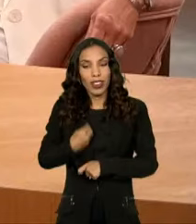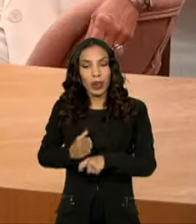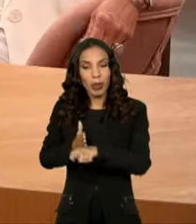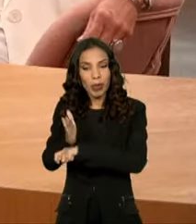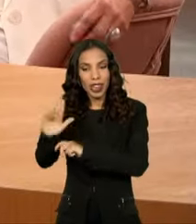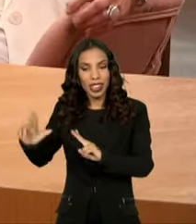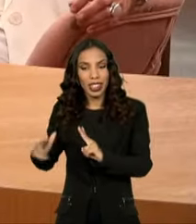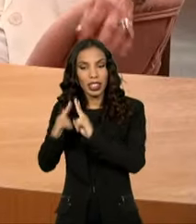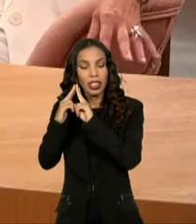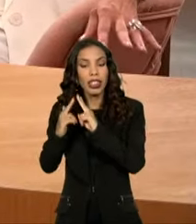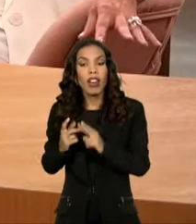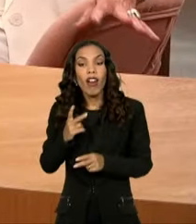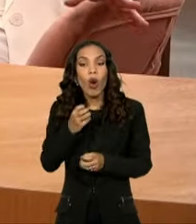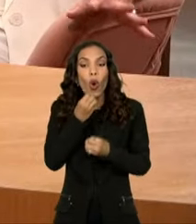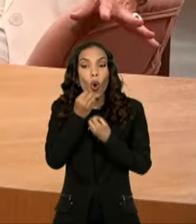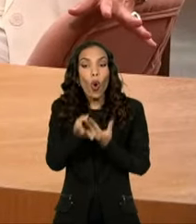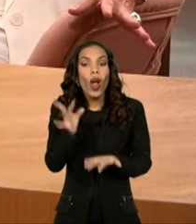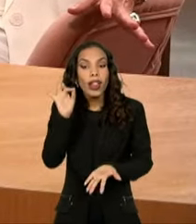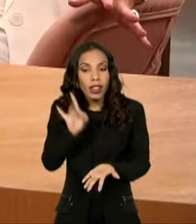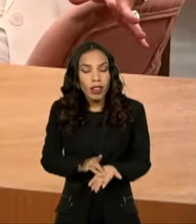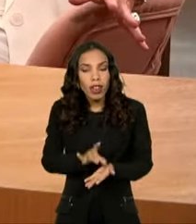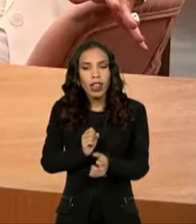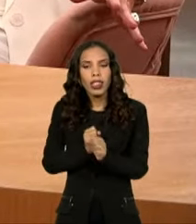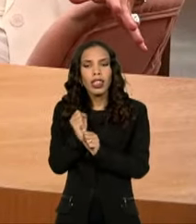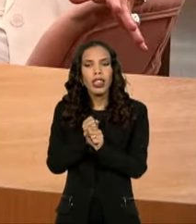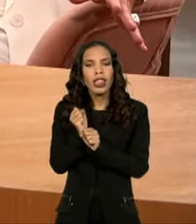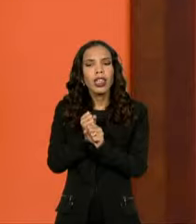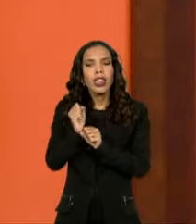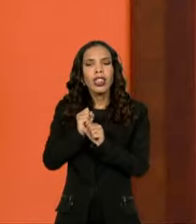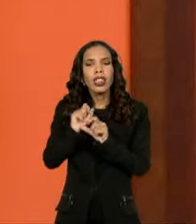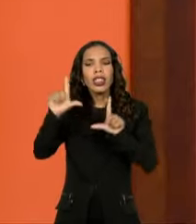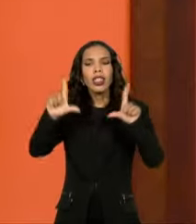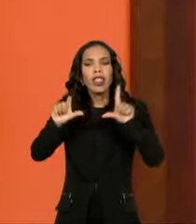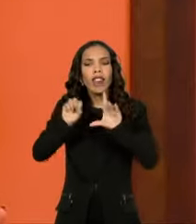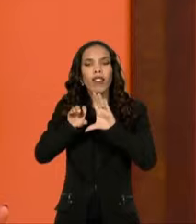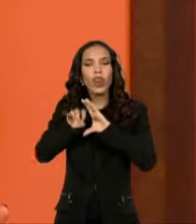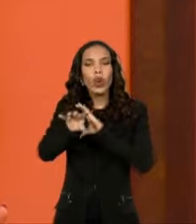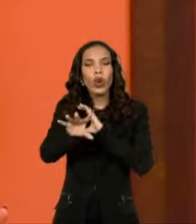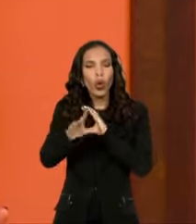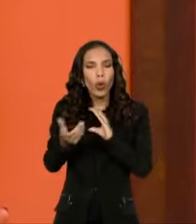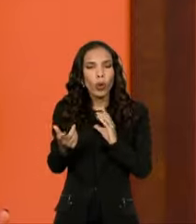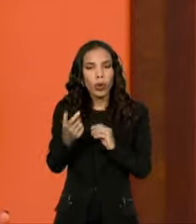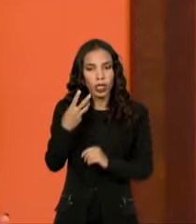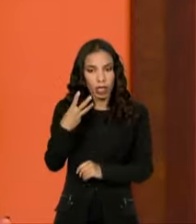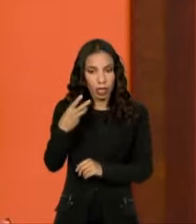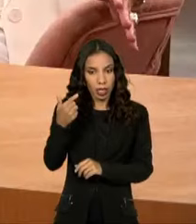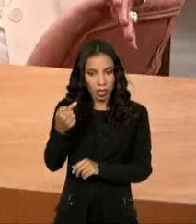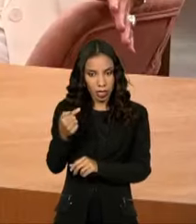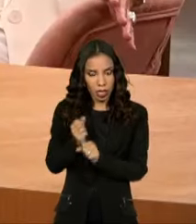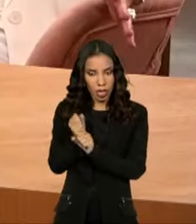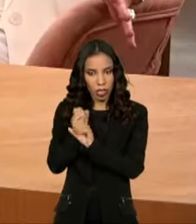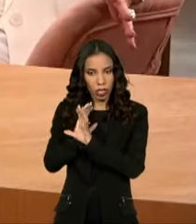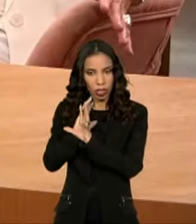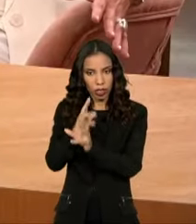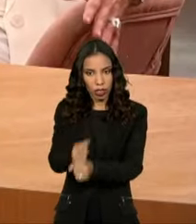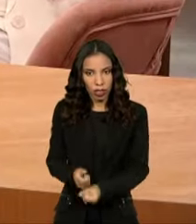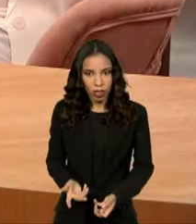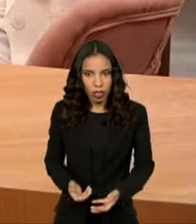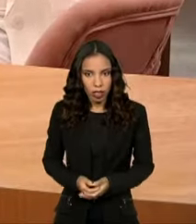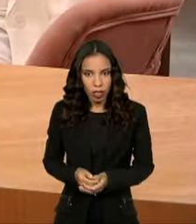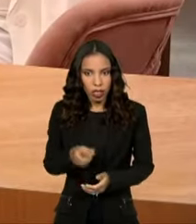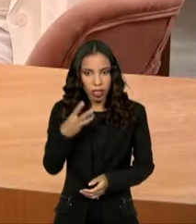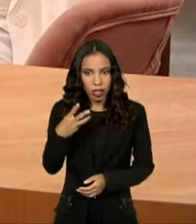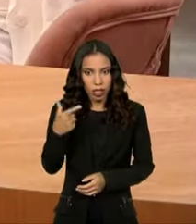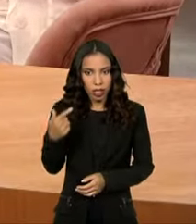contente. Agora, Fátima, conta que é verdade. Depois de tantos anos, foram quantos anos de TV Globo? 37. Pois é. Com